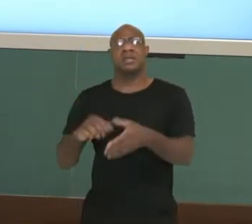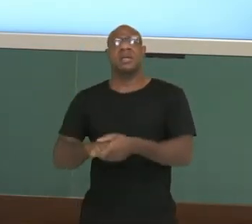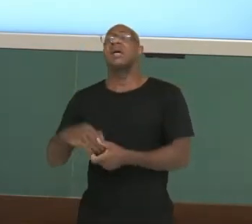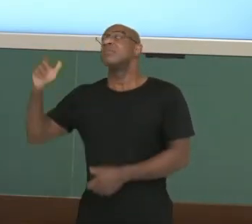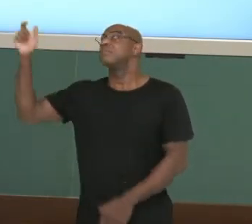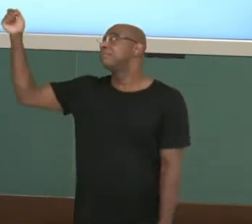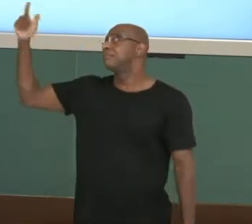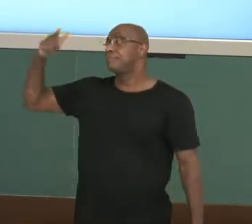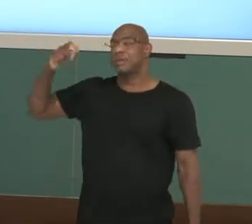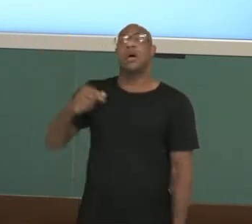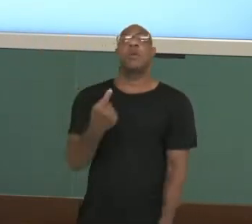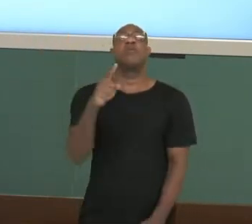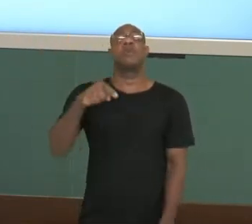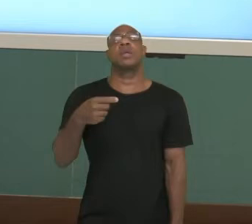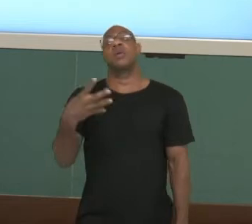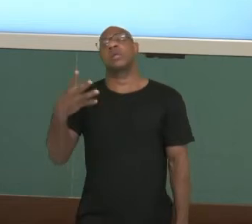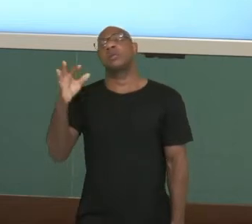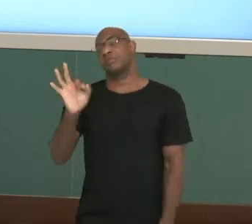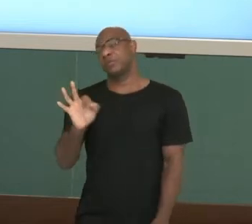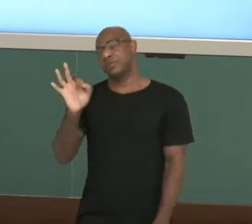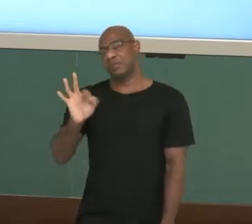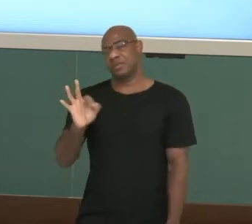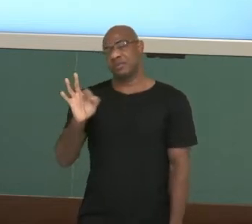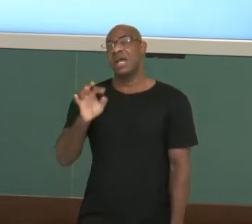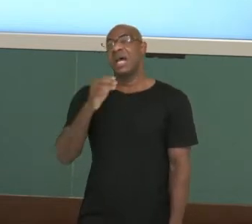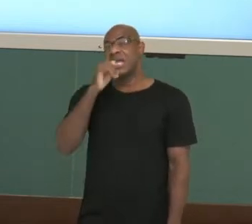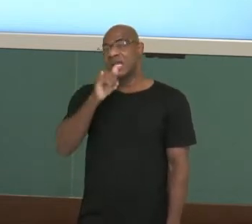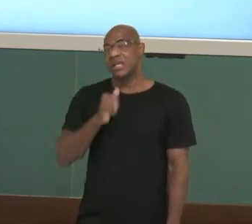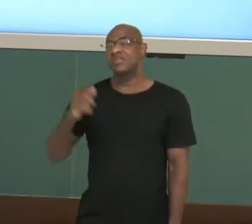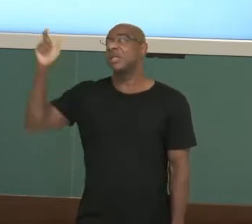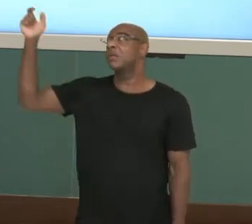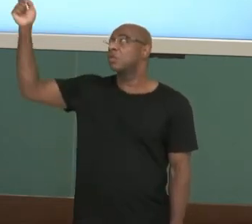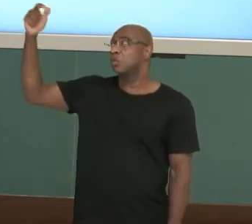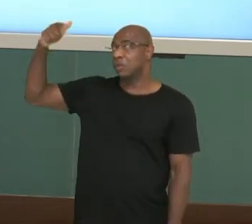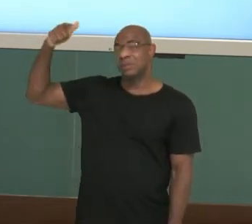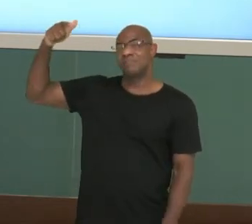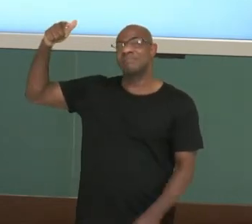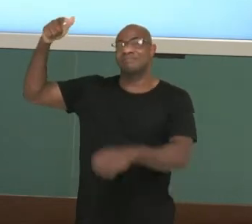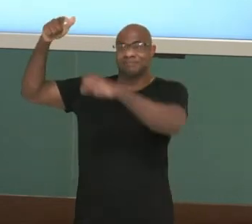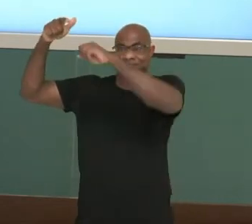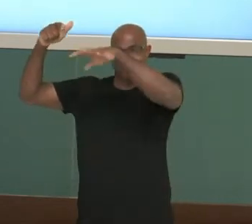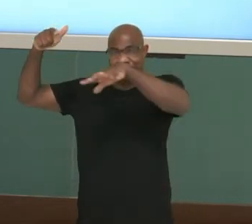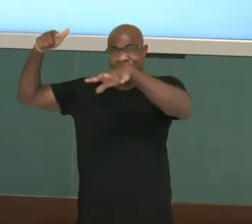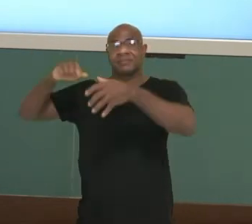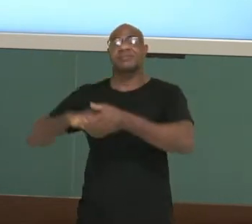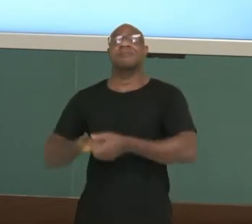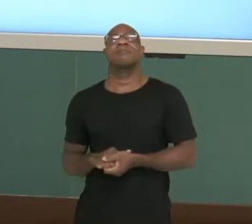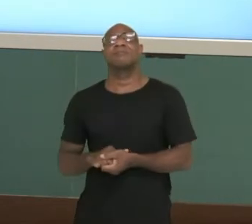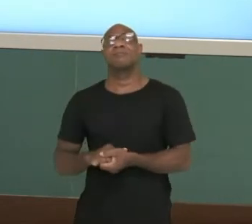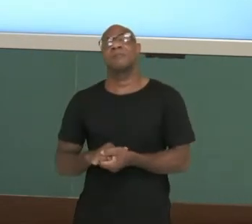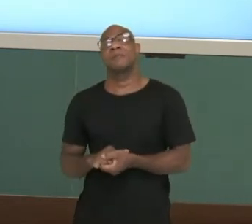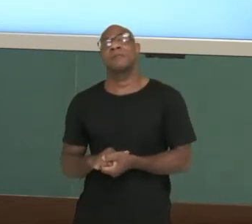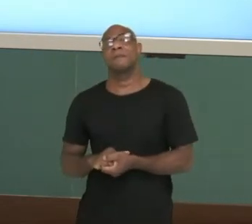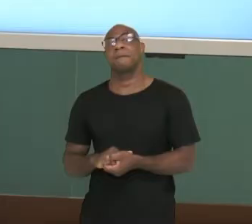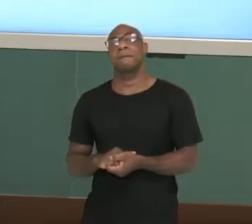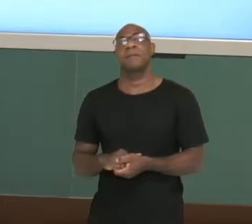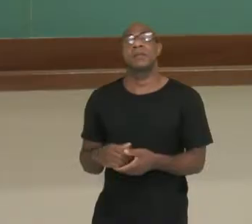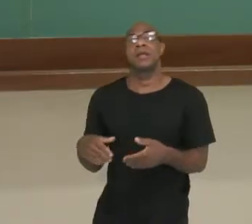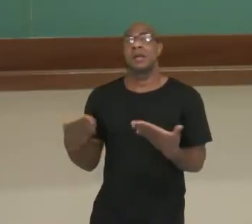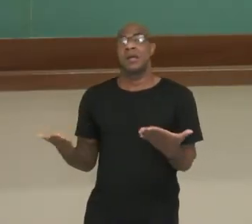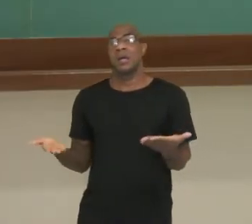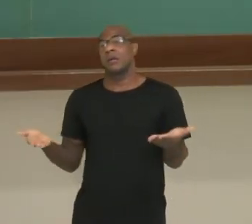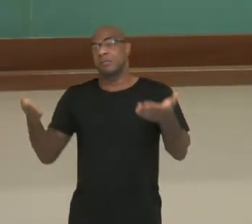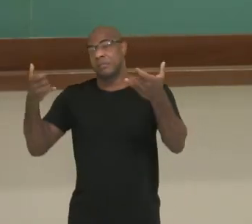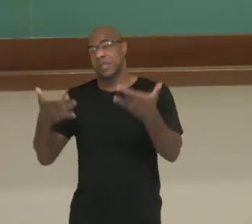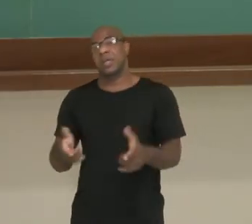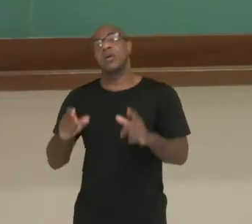representando 1,4% em função do parque termonuclear de Angra dos Reis. Aí a gente vai